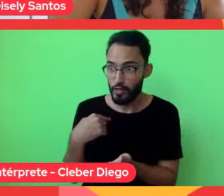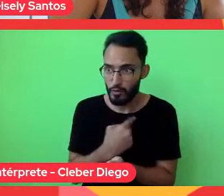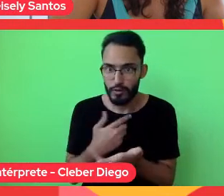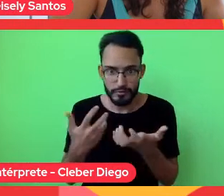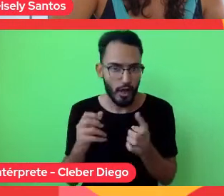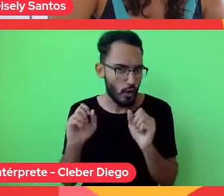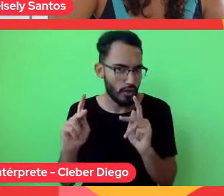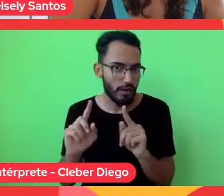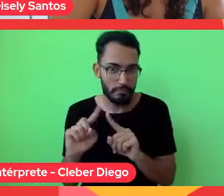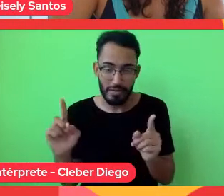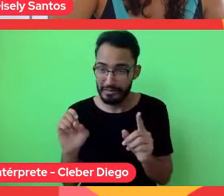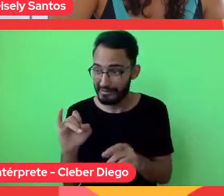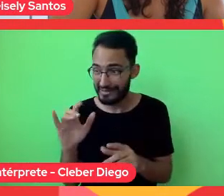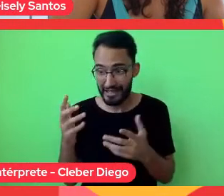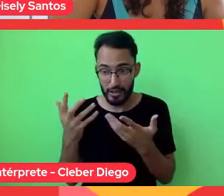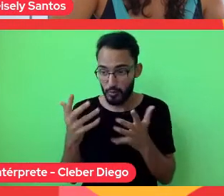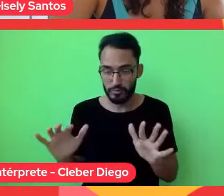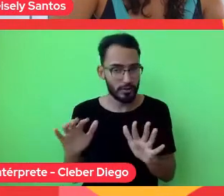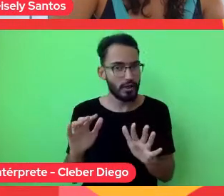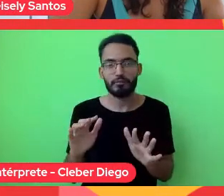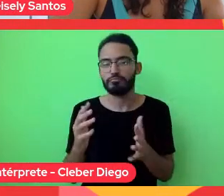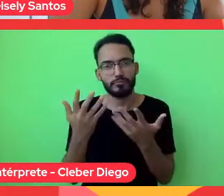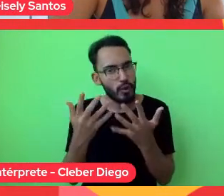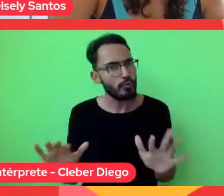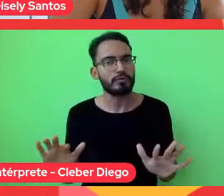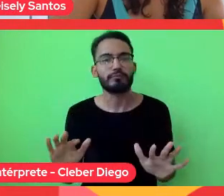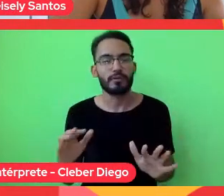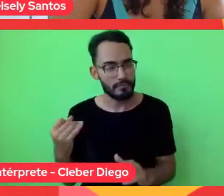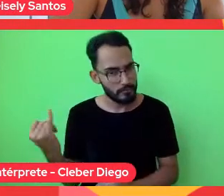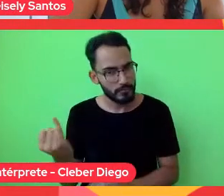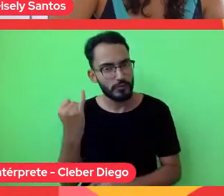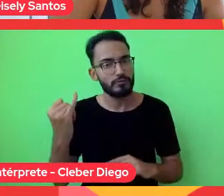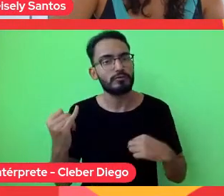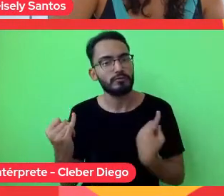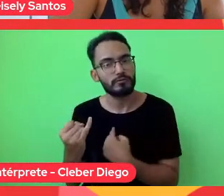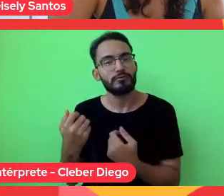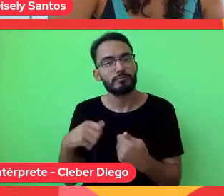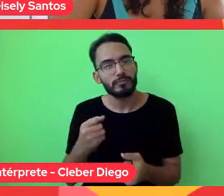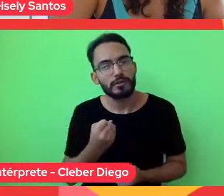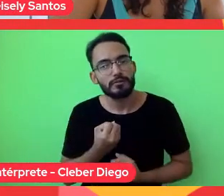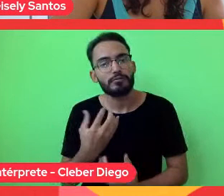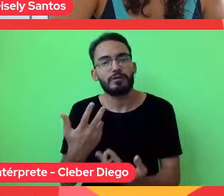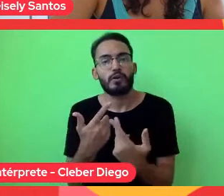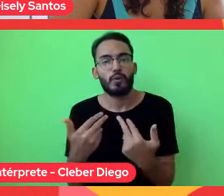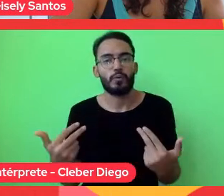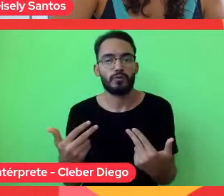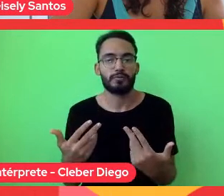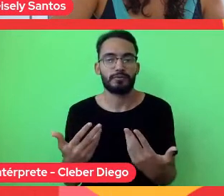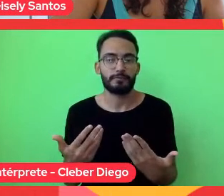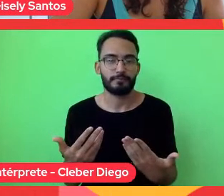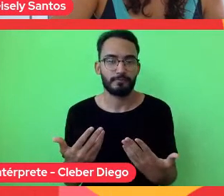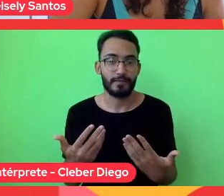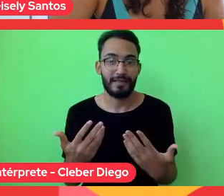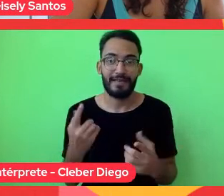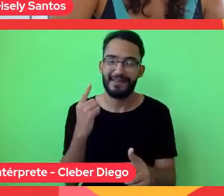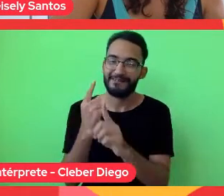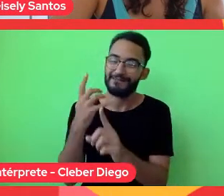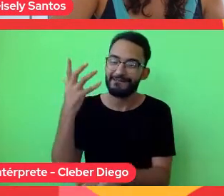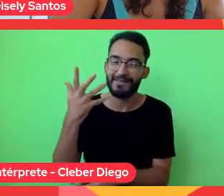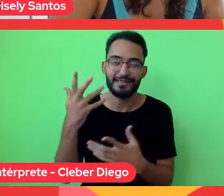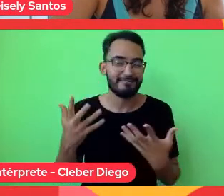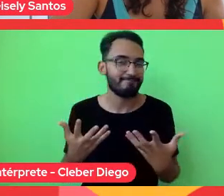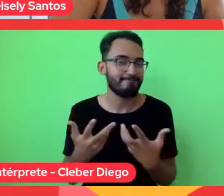mas quando a gente não quer, não é ok. Então, por isso que é tão importante a gente falar esse tipo de coisa. E esse evento é sensacional,